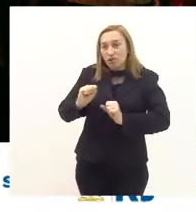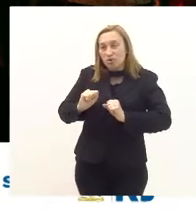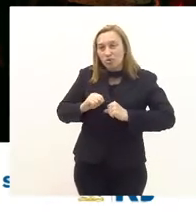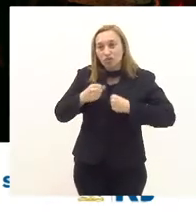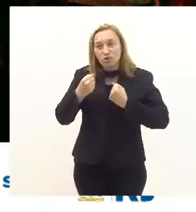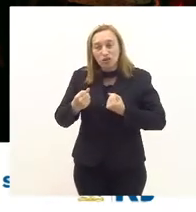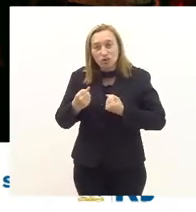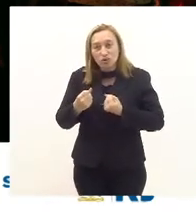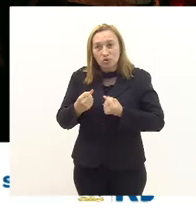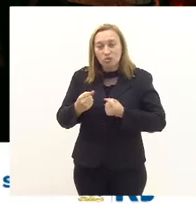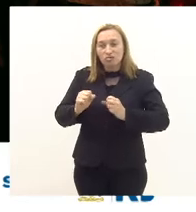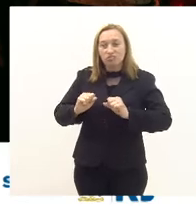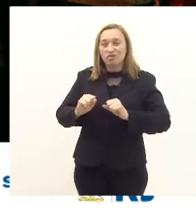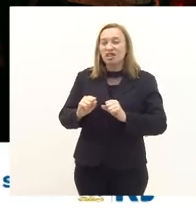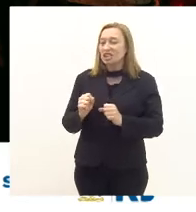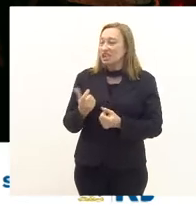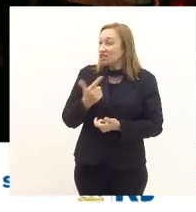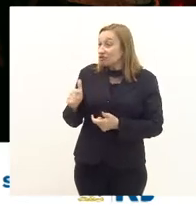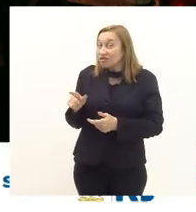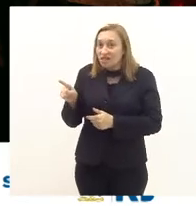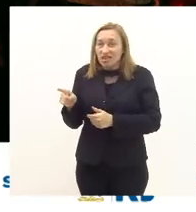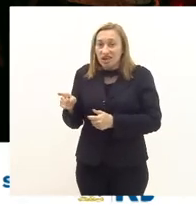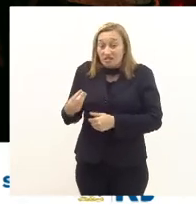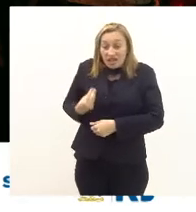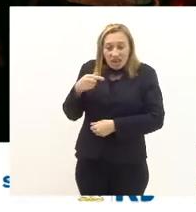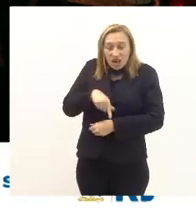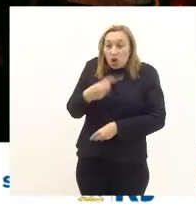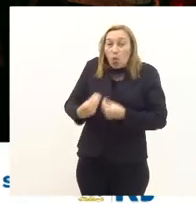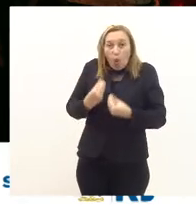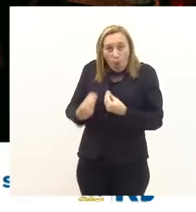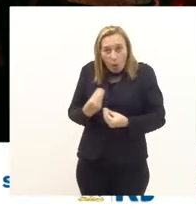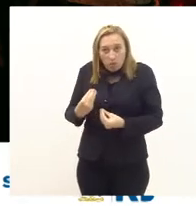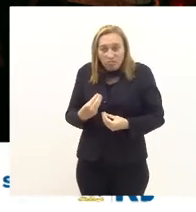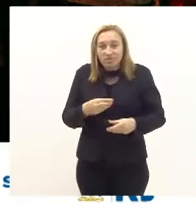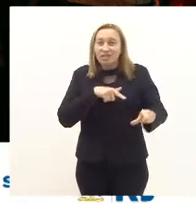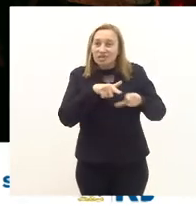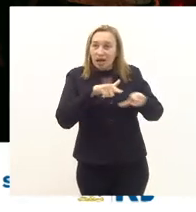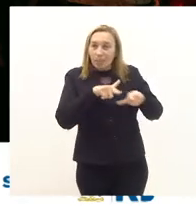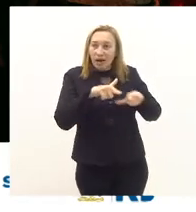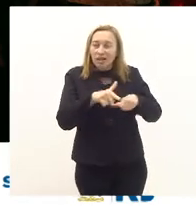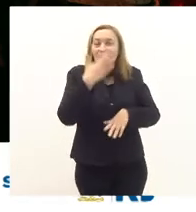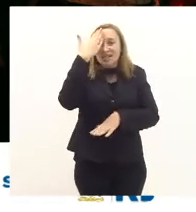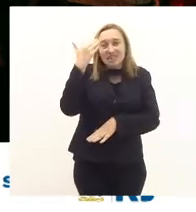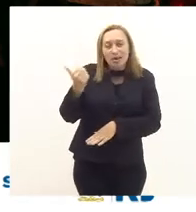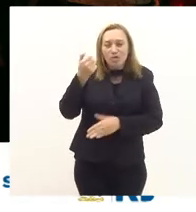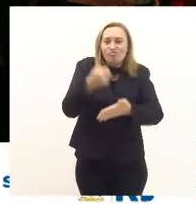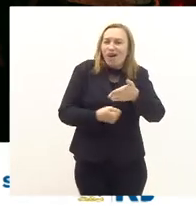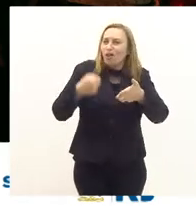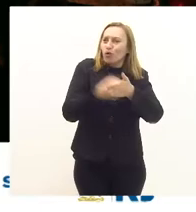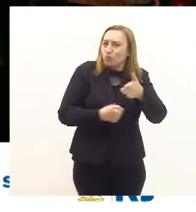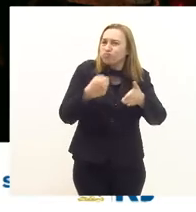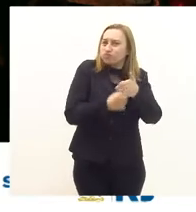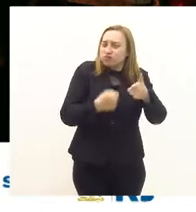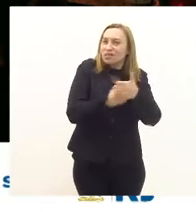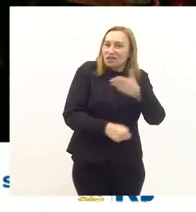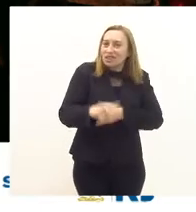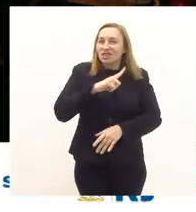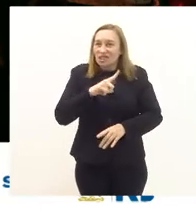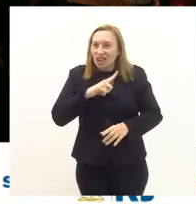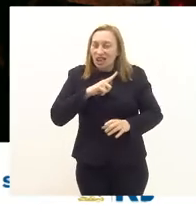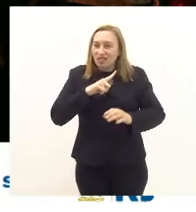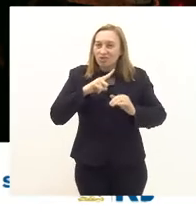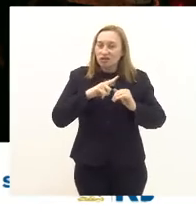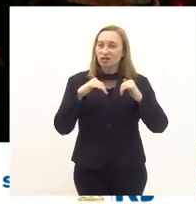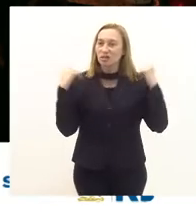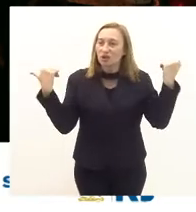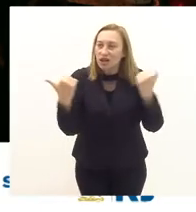né, de tudo isso. Eu acho que, sem ele, a gente não estaria aqui hoje, né, nesse trabalho, sabendo a luta que a gente teve das conferências, e aí eu estou